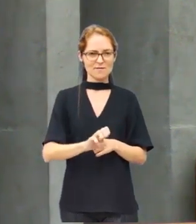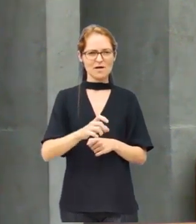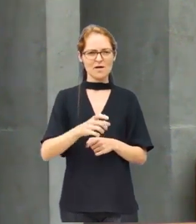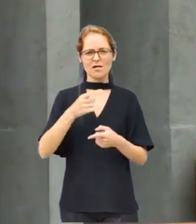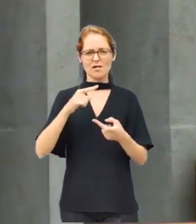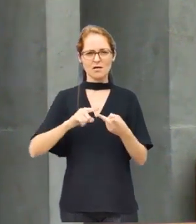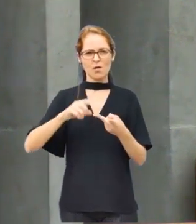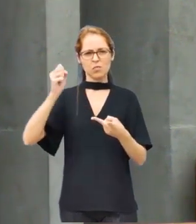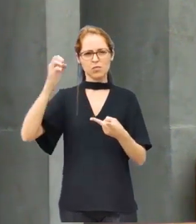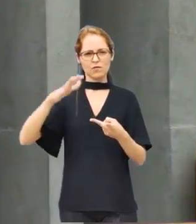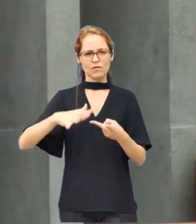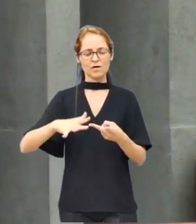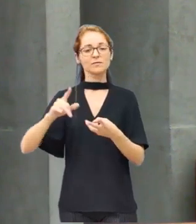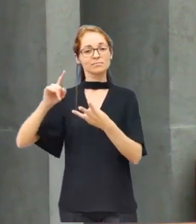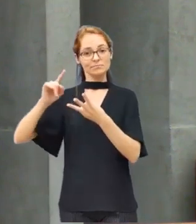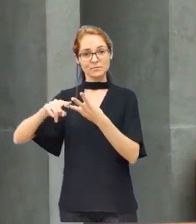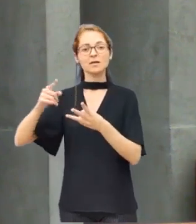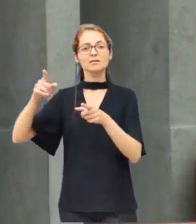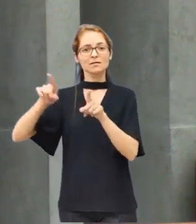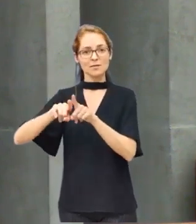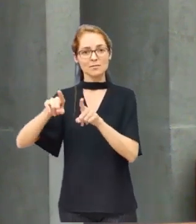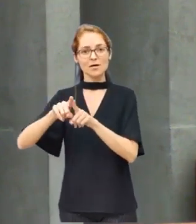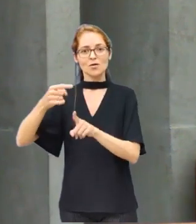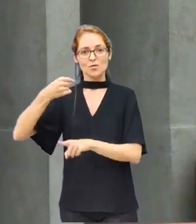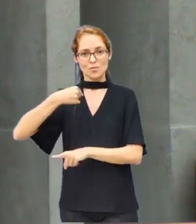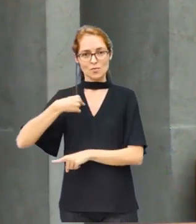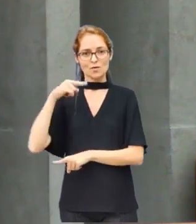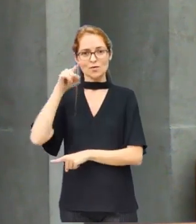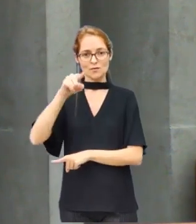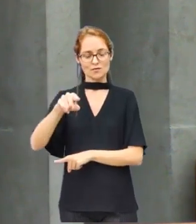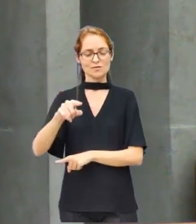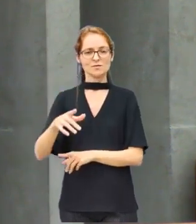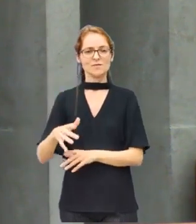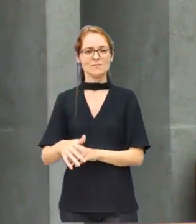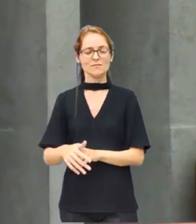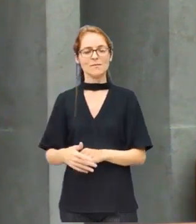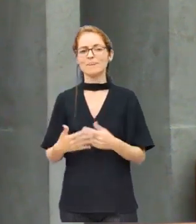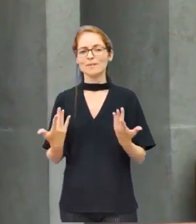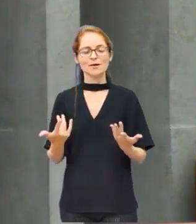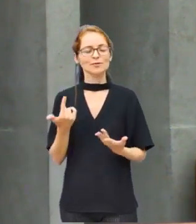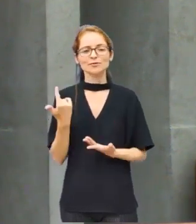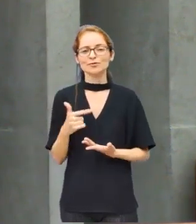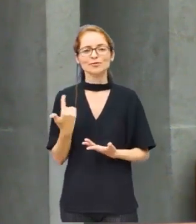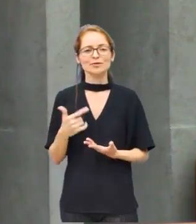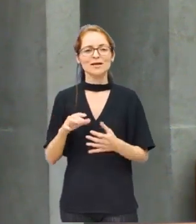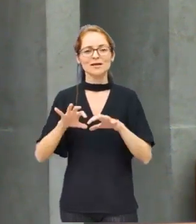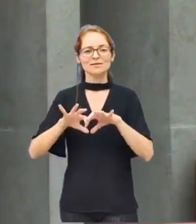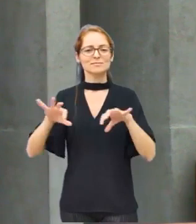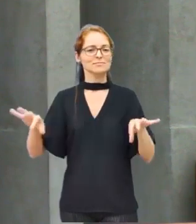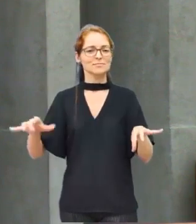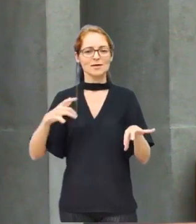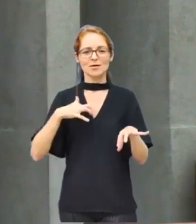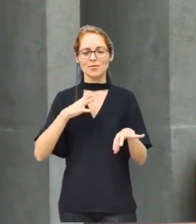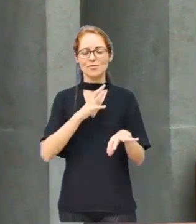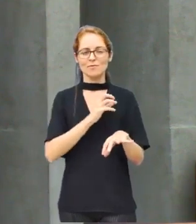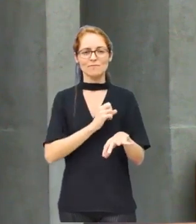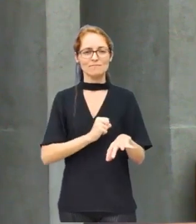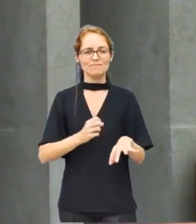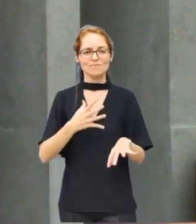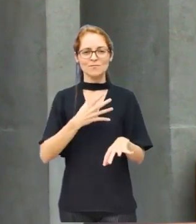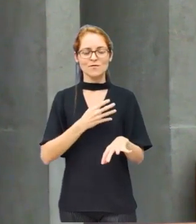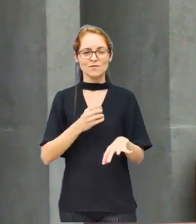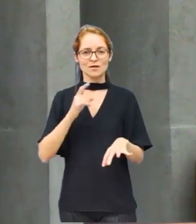através de Jesus Cristo. Nós não temos como não ligar essa história do amor e da misericórdia de Deus com o